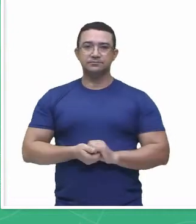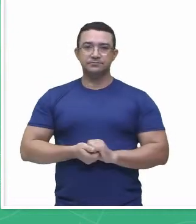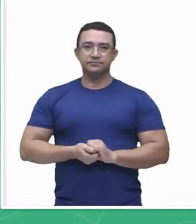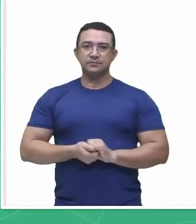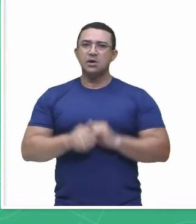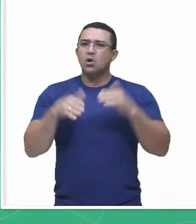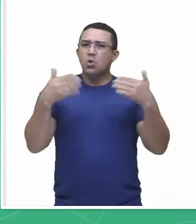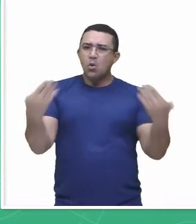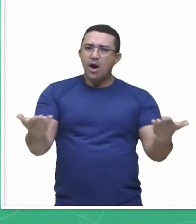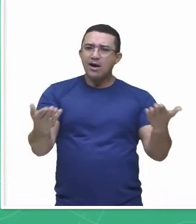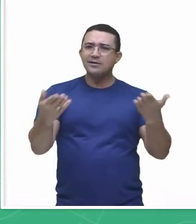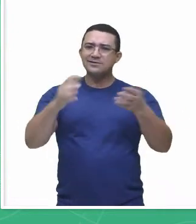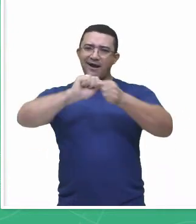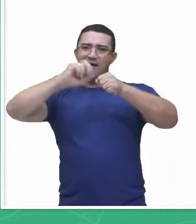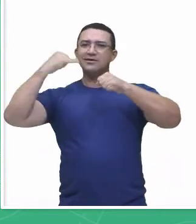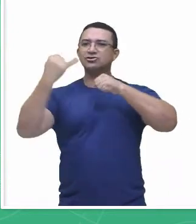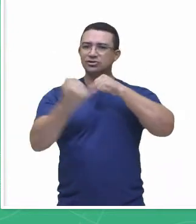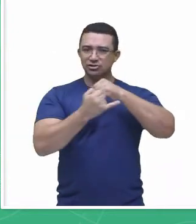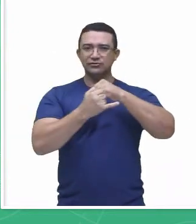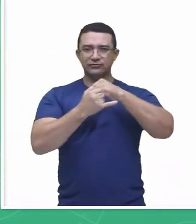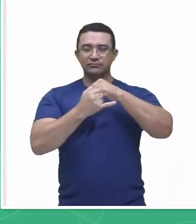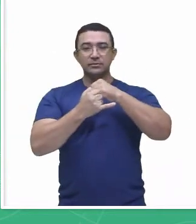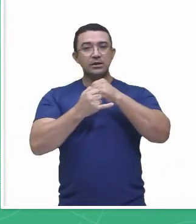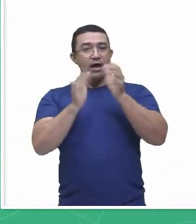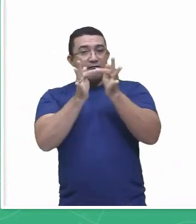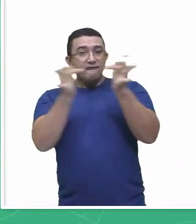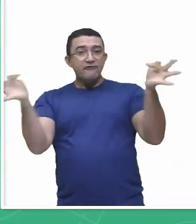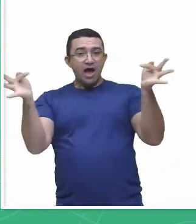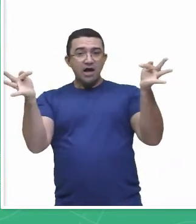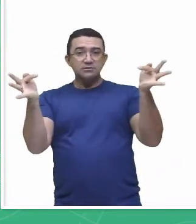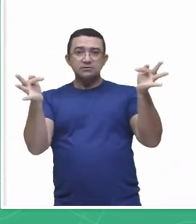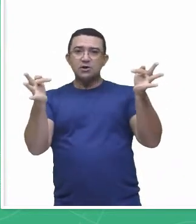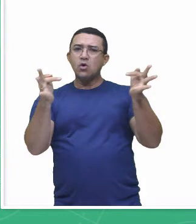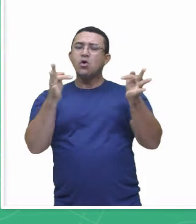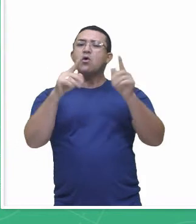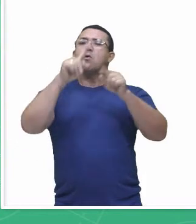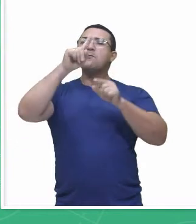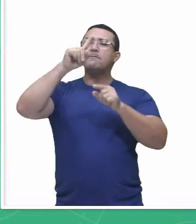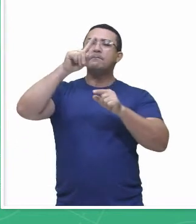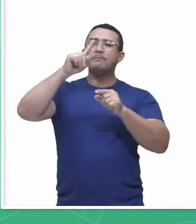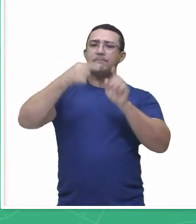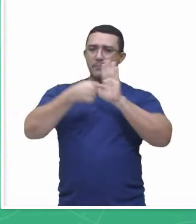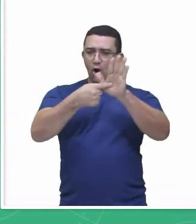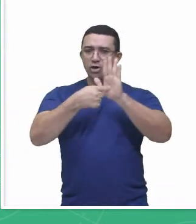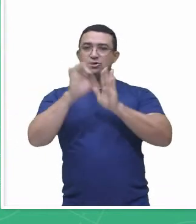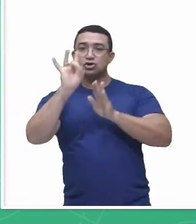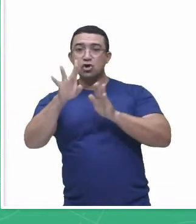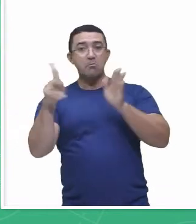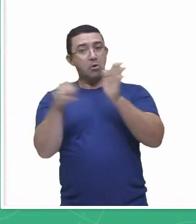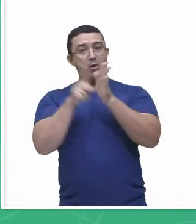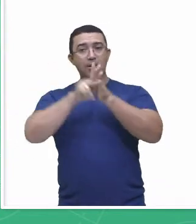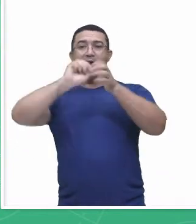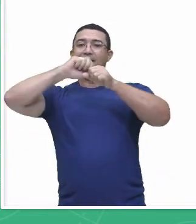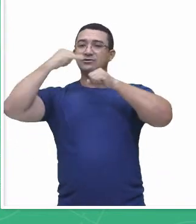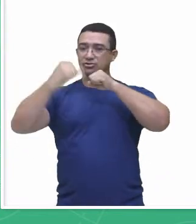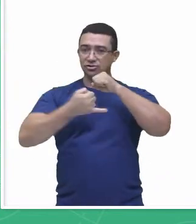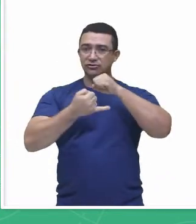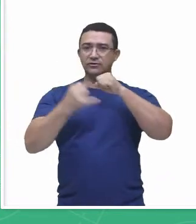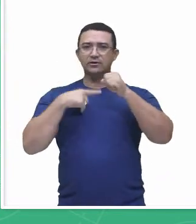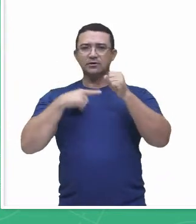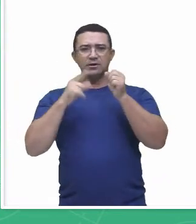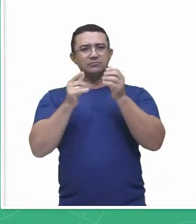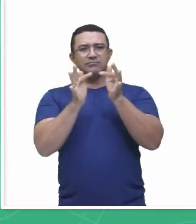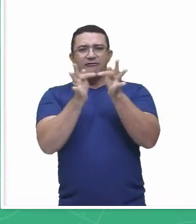Quais são os adjetivos presentes nas frases a seguir? Destaque a alternativa que apresenta apenas adjetivos. Nós temos, então, um período aqui.